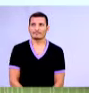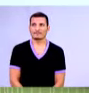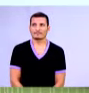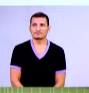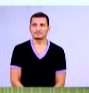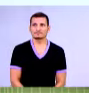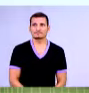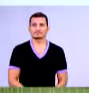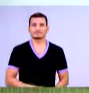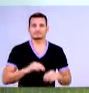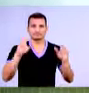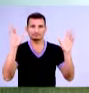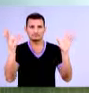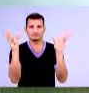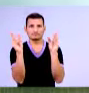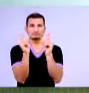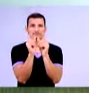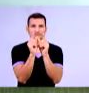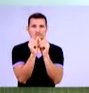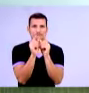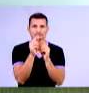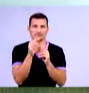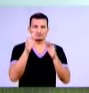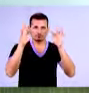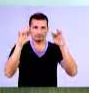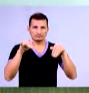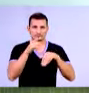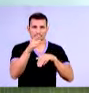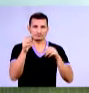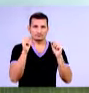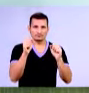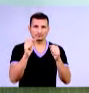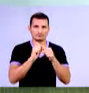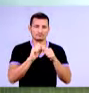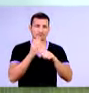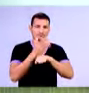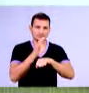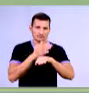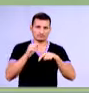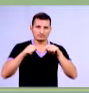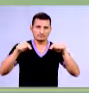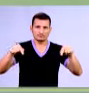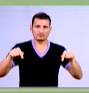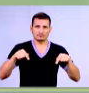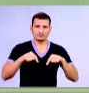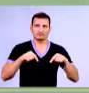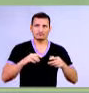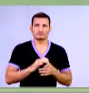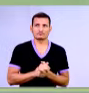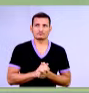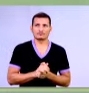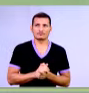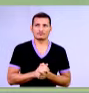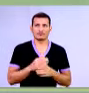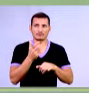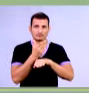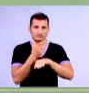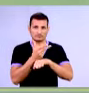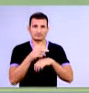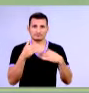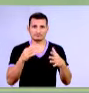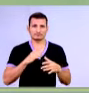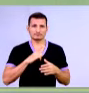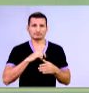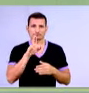Um resumo para que a gente finalize, que vocês possam fazer a atividade em sala de aula. Observem comigo. Multimídia, então, ela envolve o uso